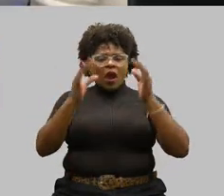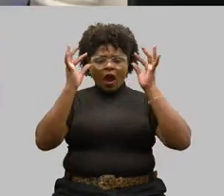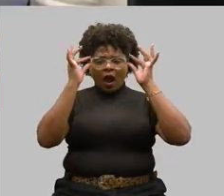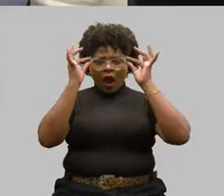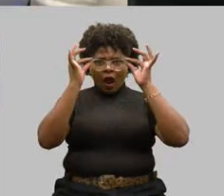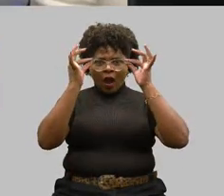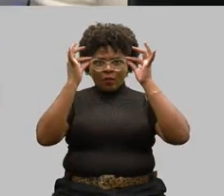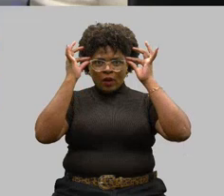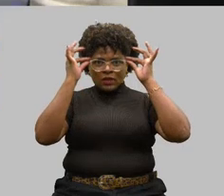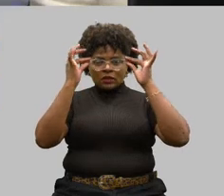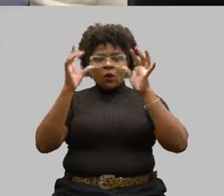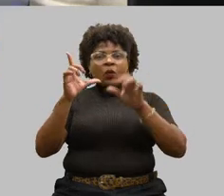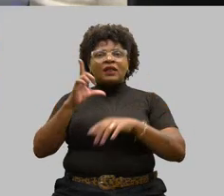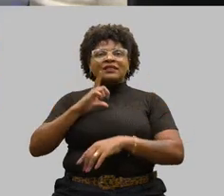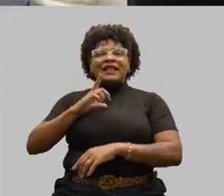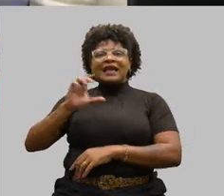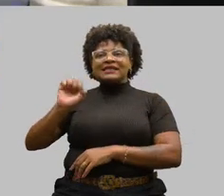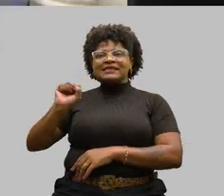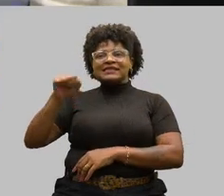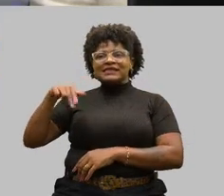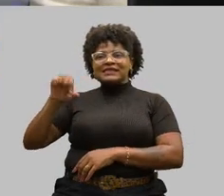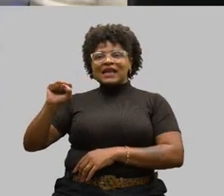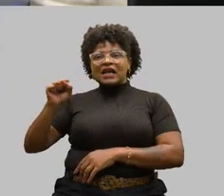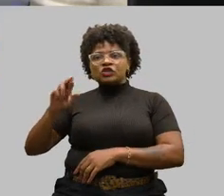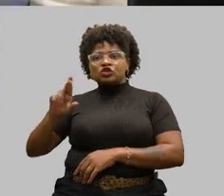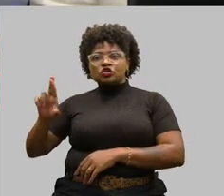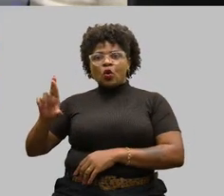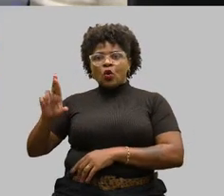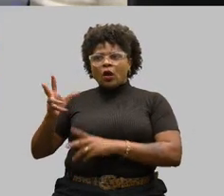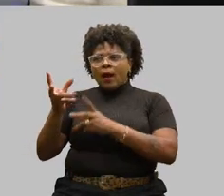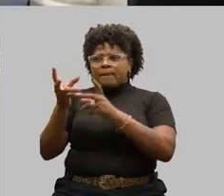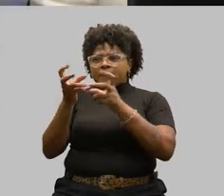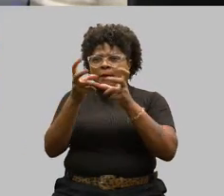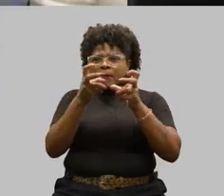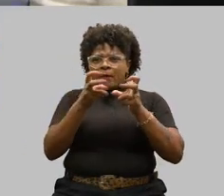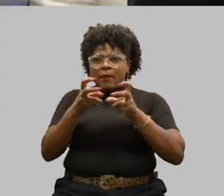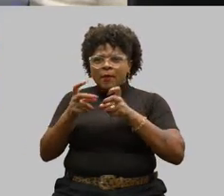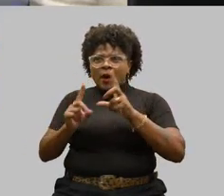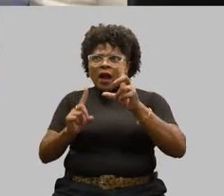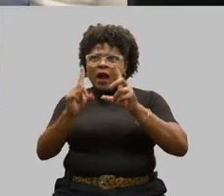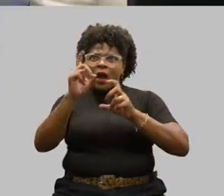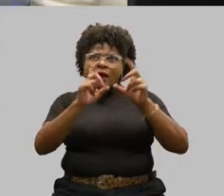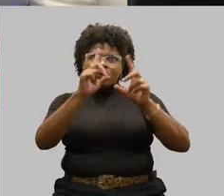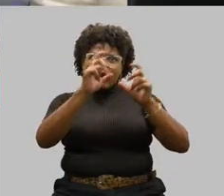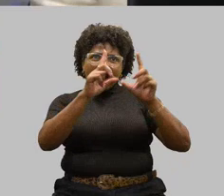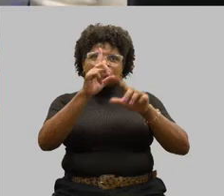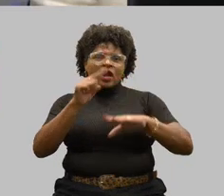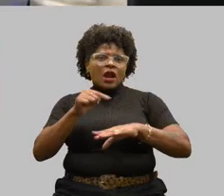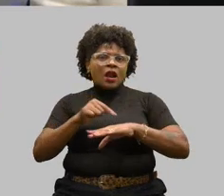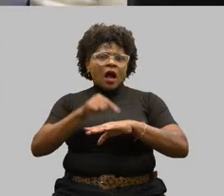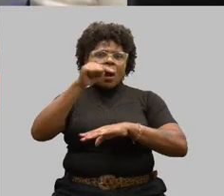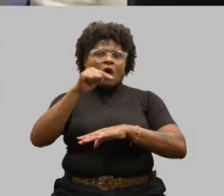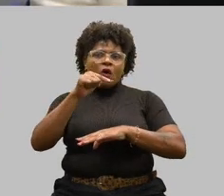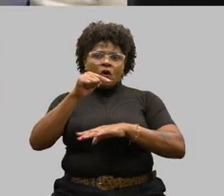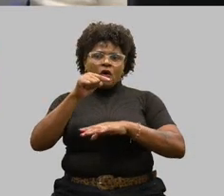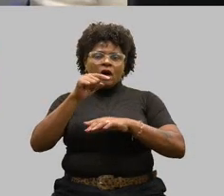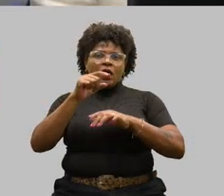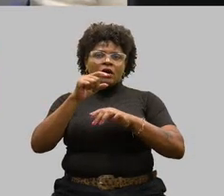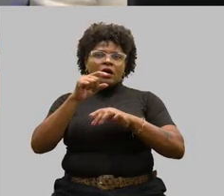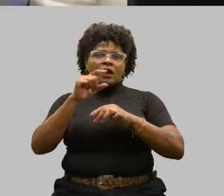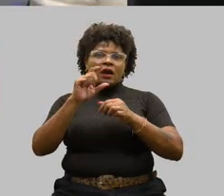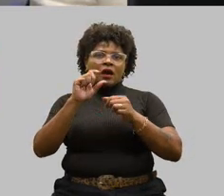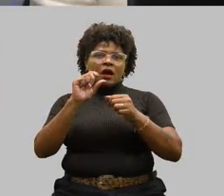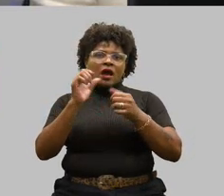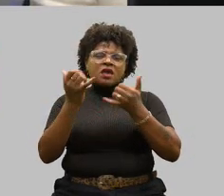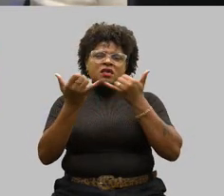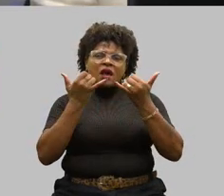sensor que captura a imagem e em tempo real converte as informações